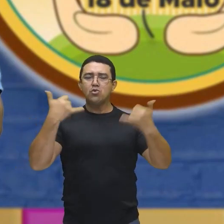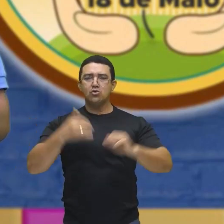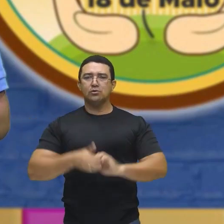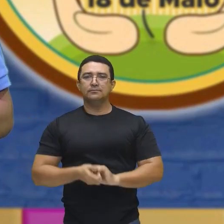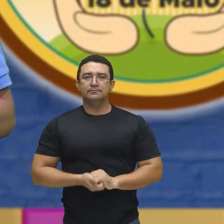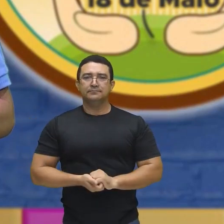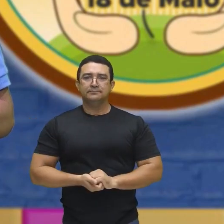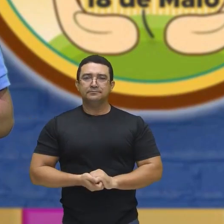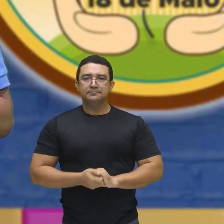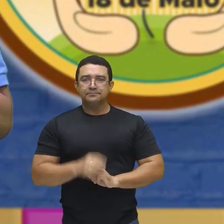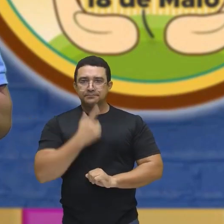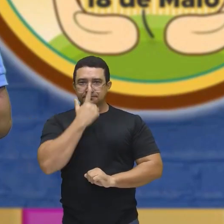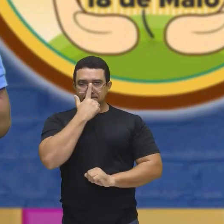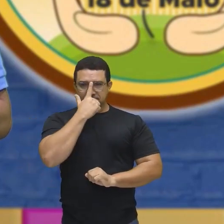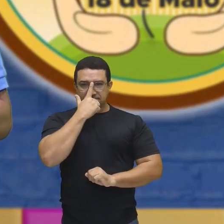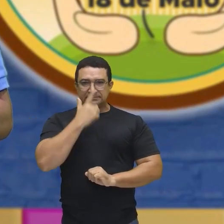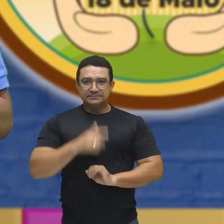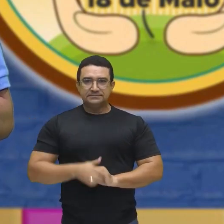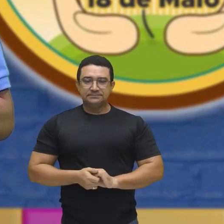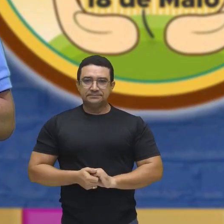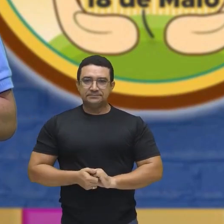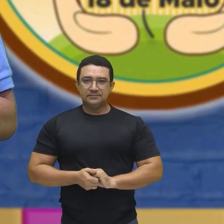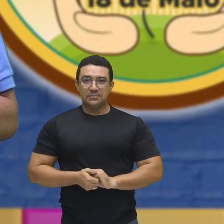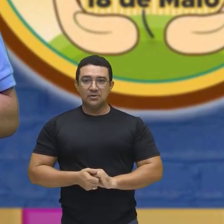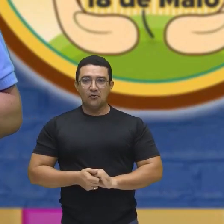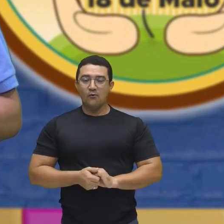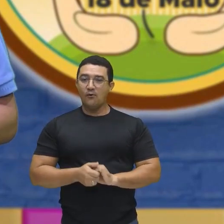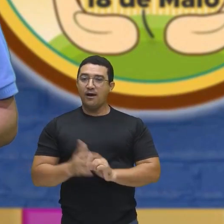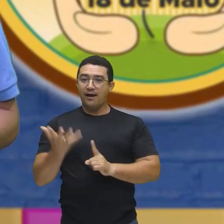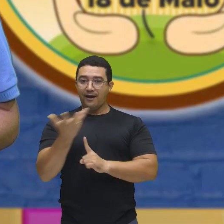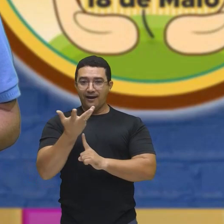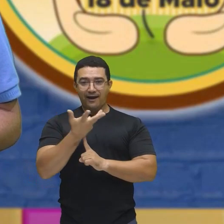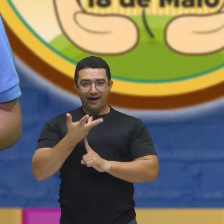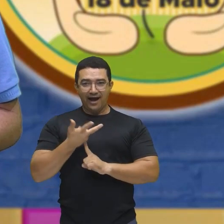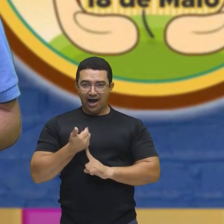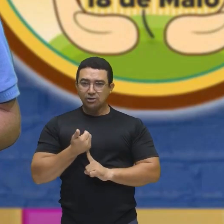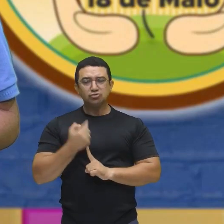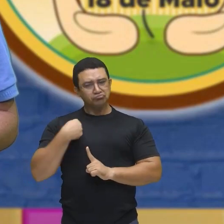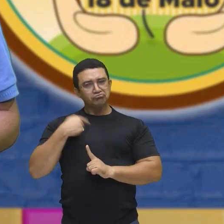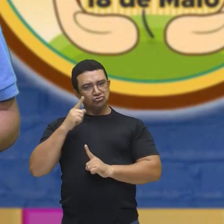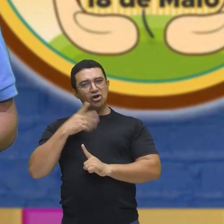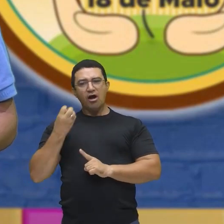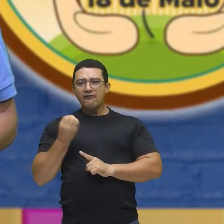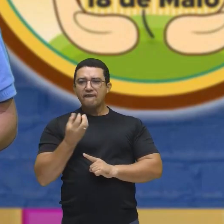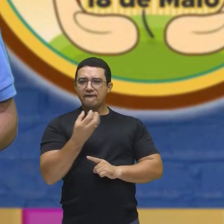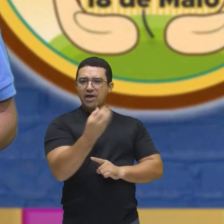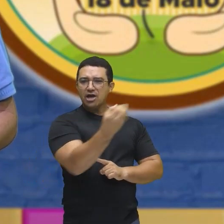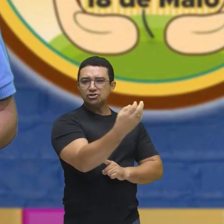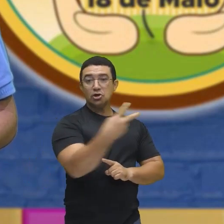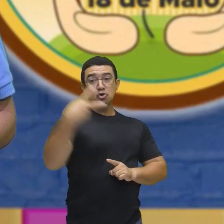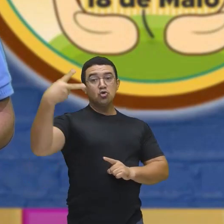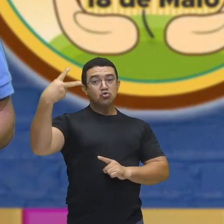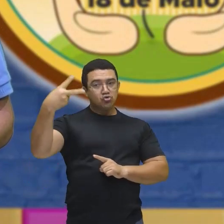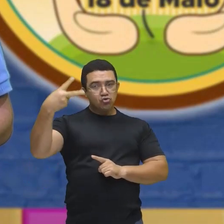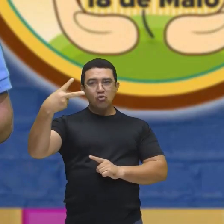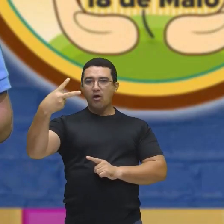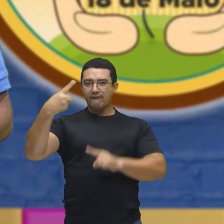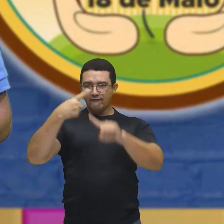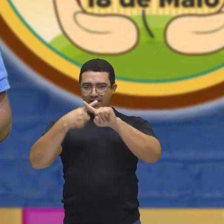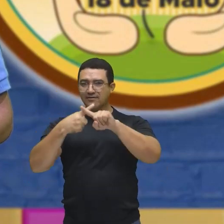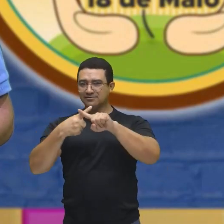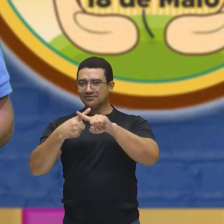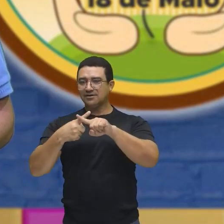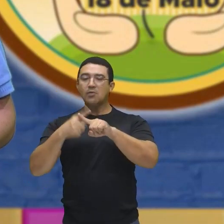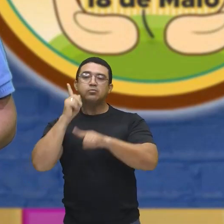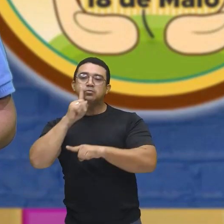repertório. Com arte, eu já viajei 2 vezes para os Estados Unidos com alunos, justamente